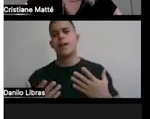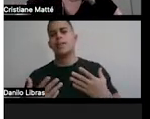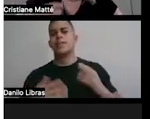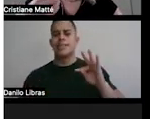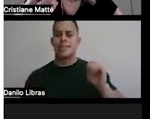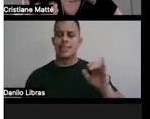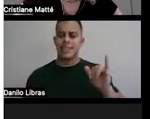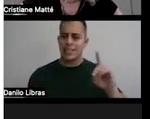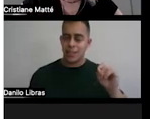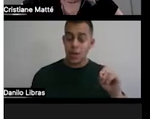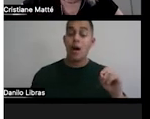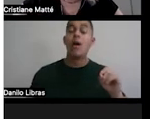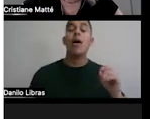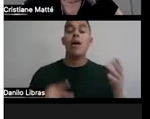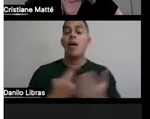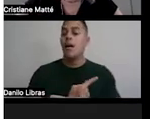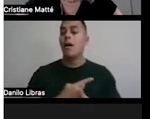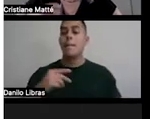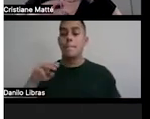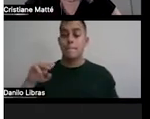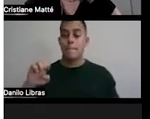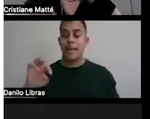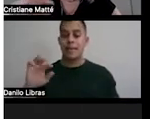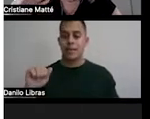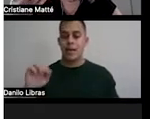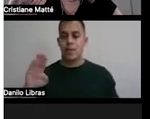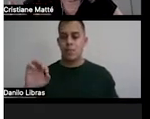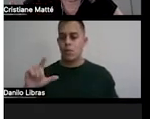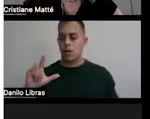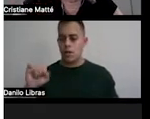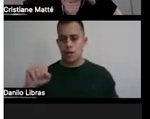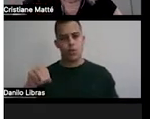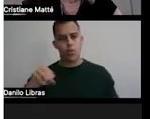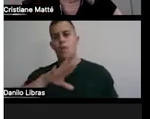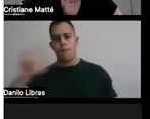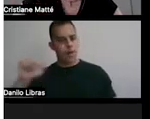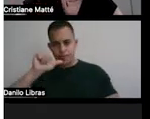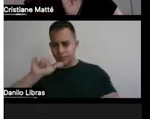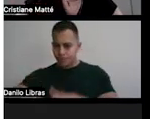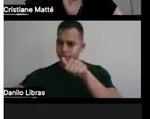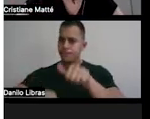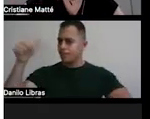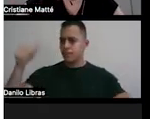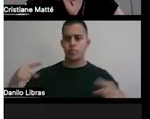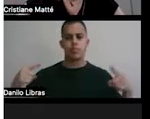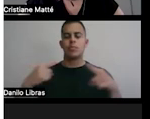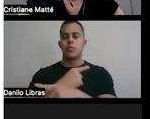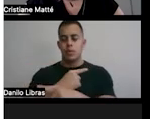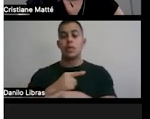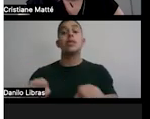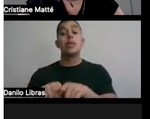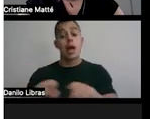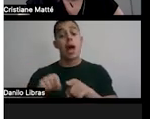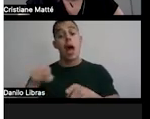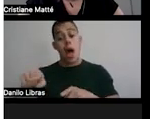ele vai modular o metabolismo, ele vai acabar induzindo uma programação metabólica, e essa